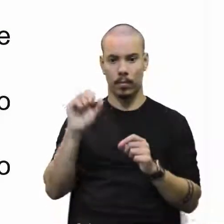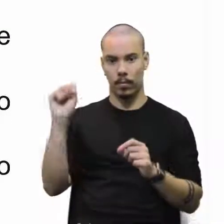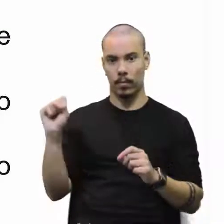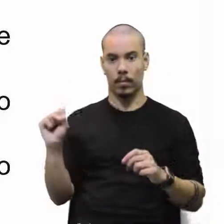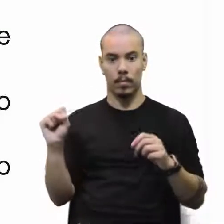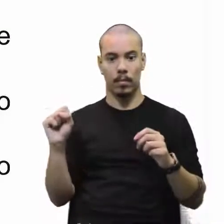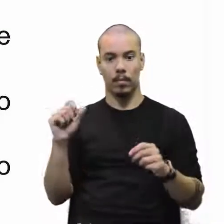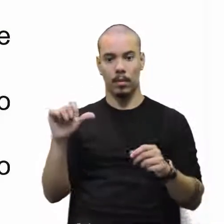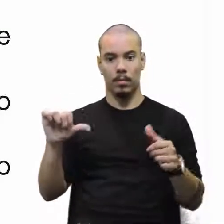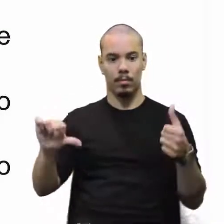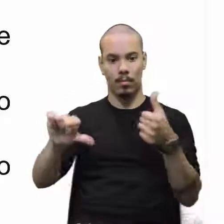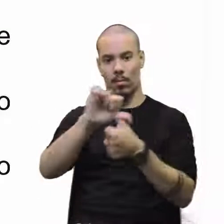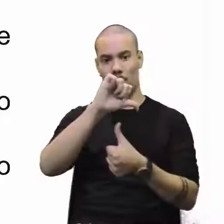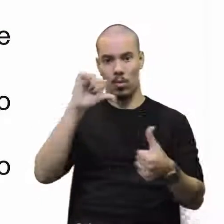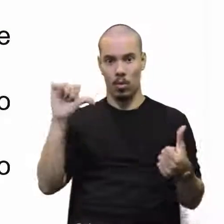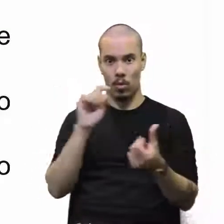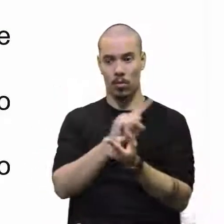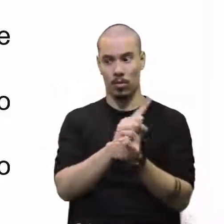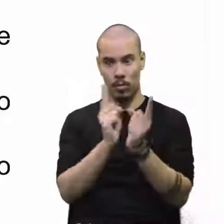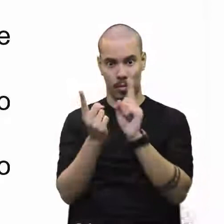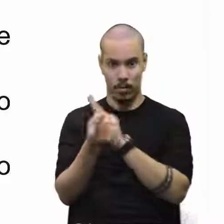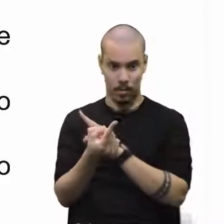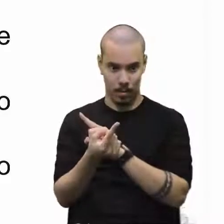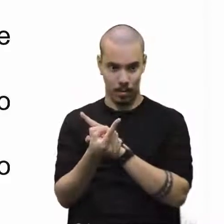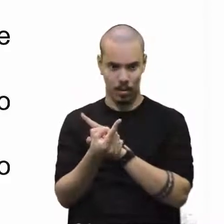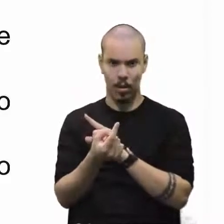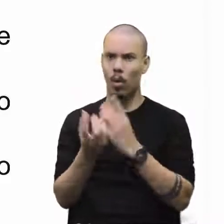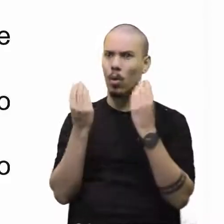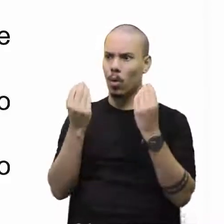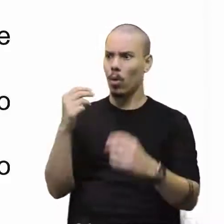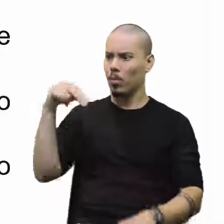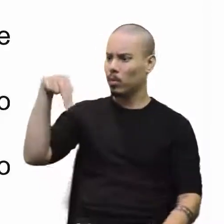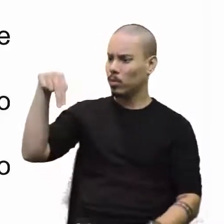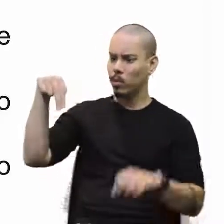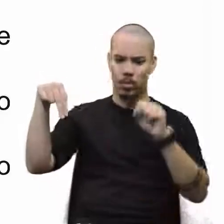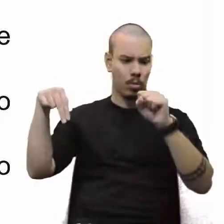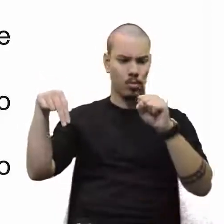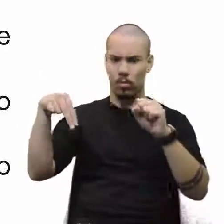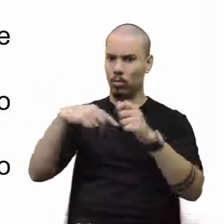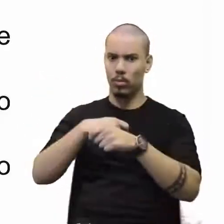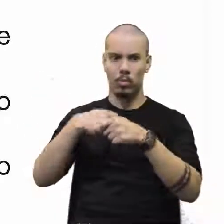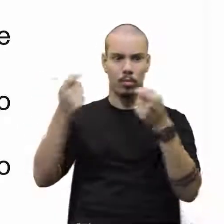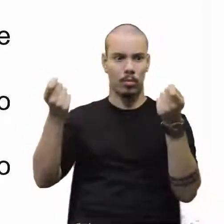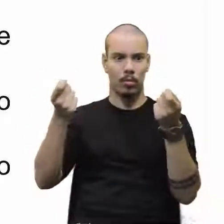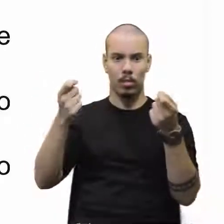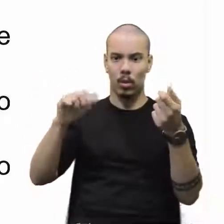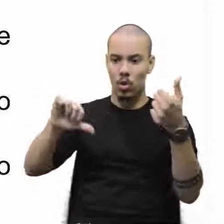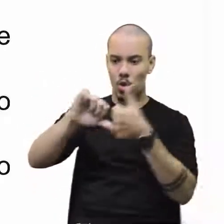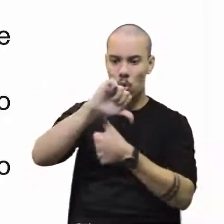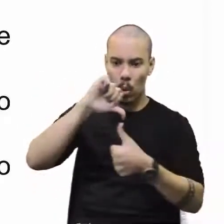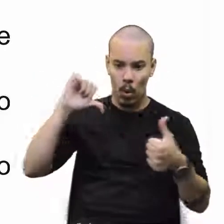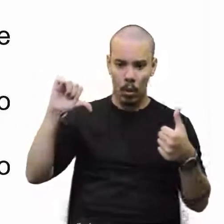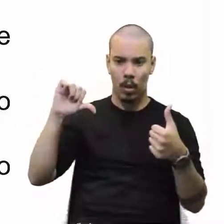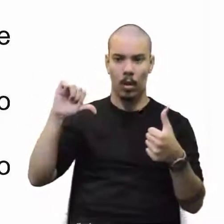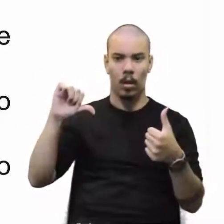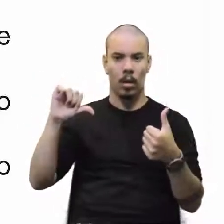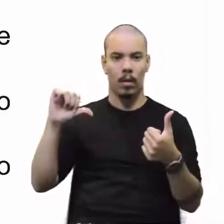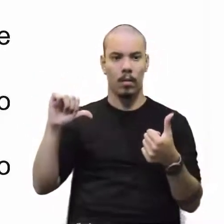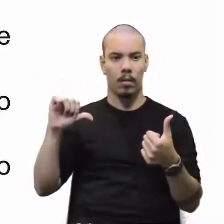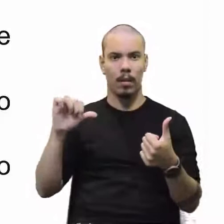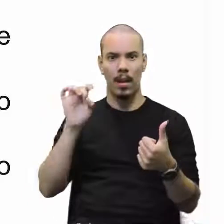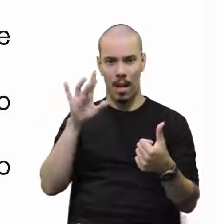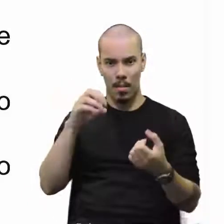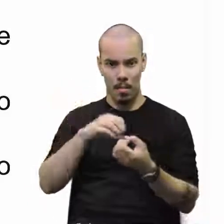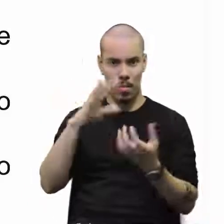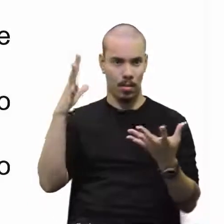ímã vire polo norte e vice-versa. Como que eu vou trocar o polo do ímã, né? Aí fazer igual a Aí é mágica,